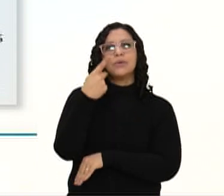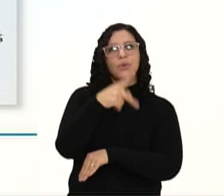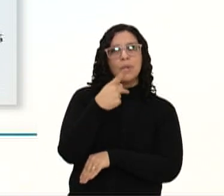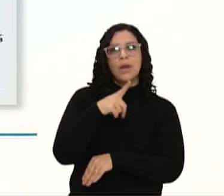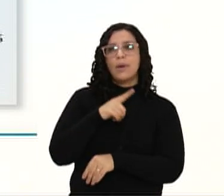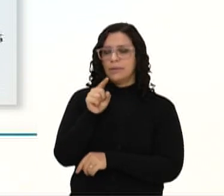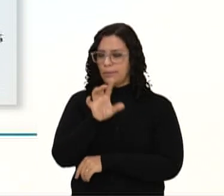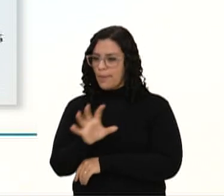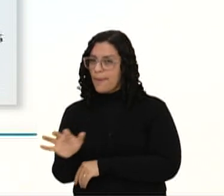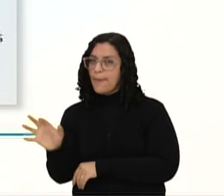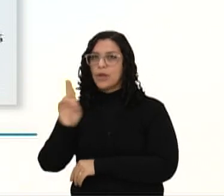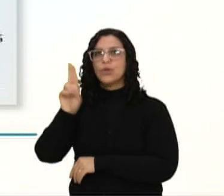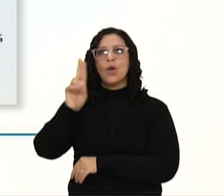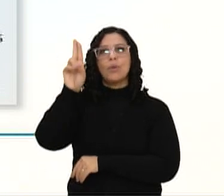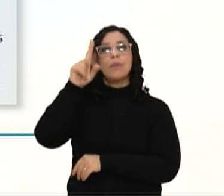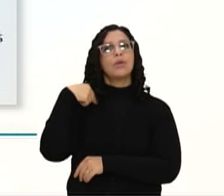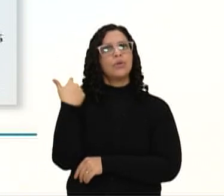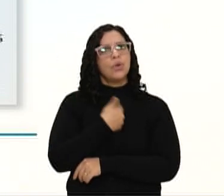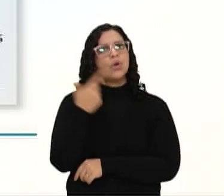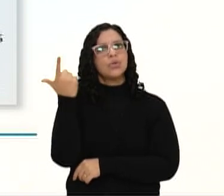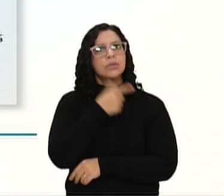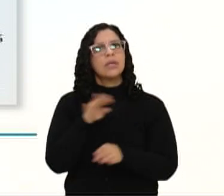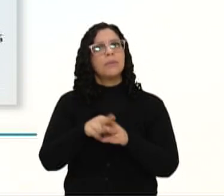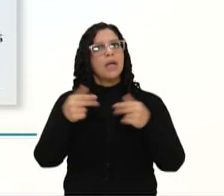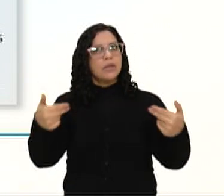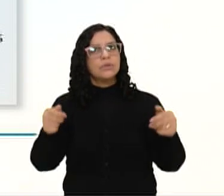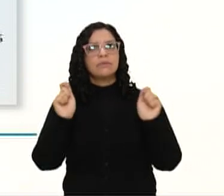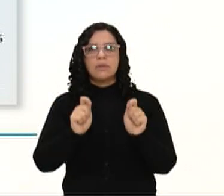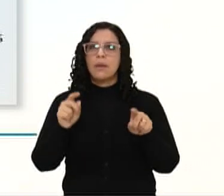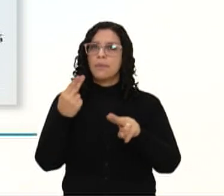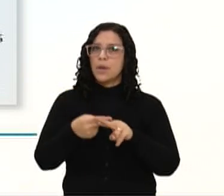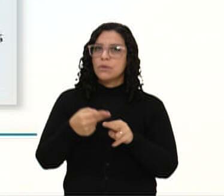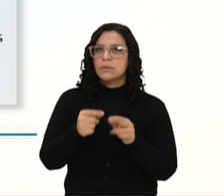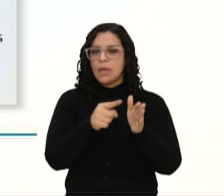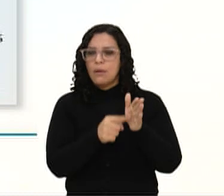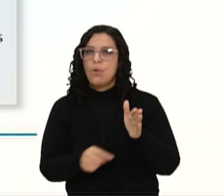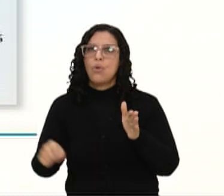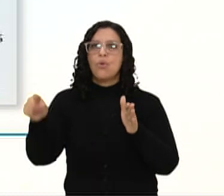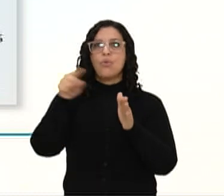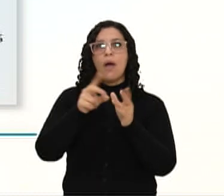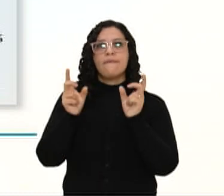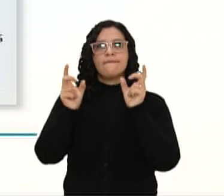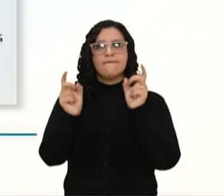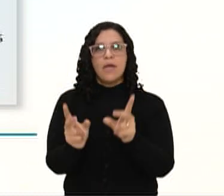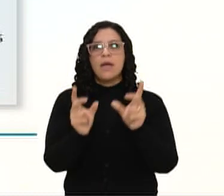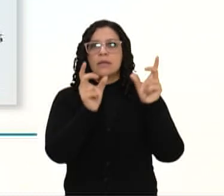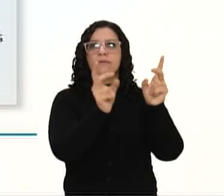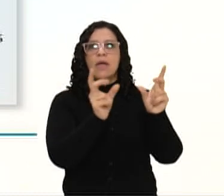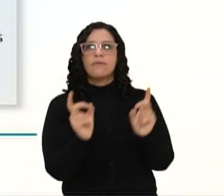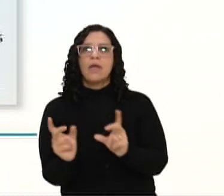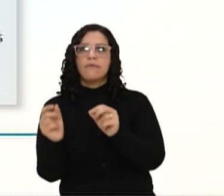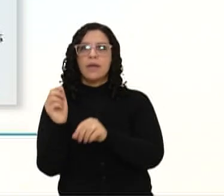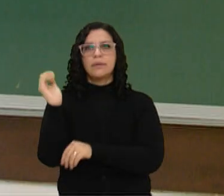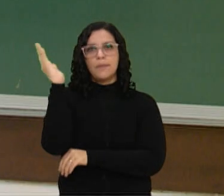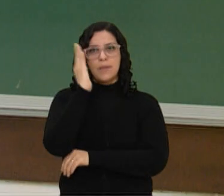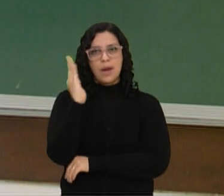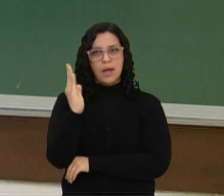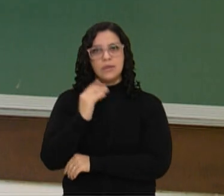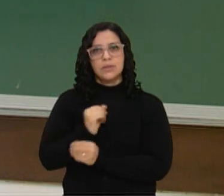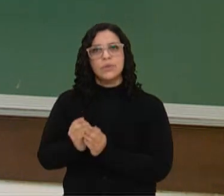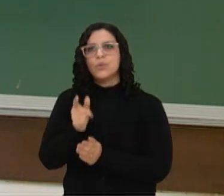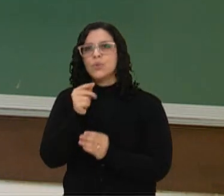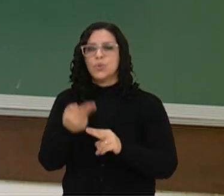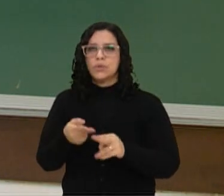Então, tudo isso faz com que as coisas possam circular, os produtos possam circular no país,